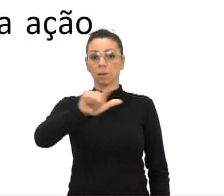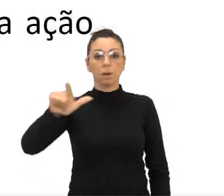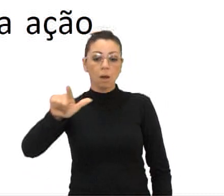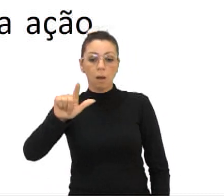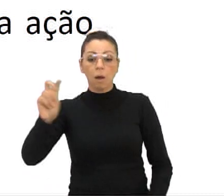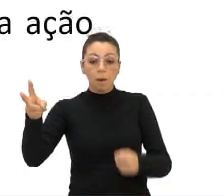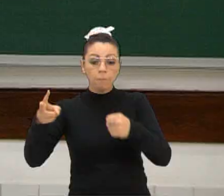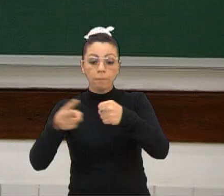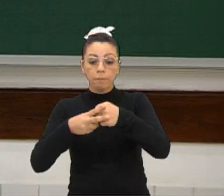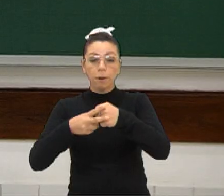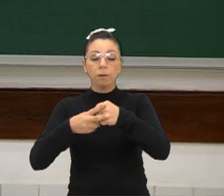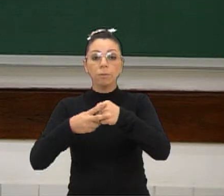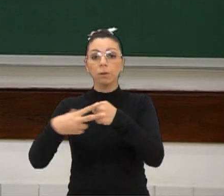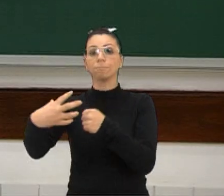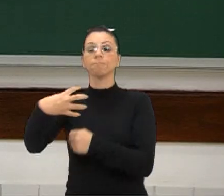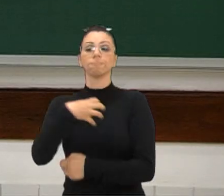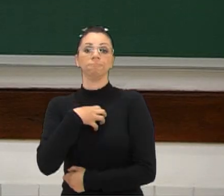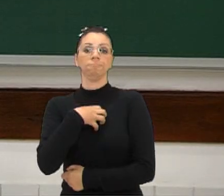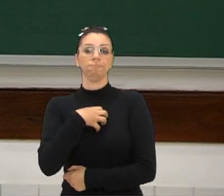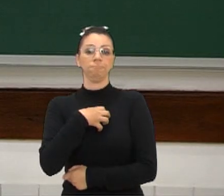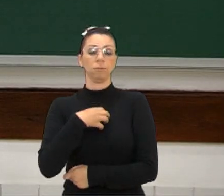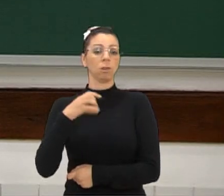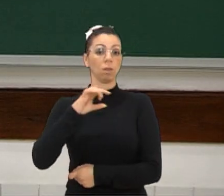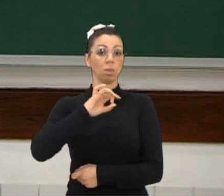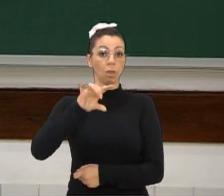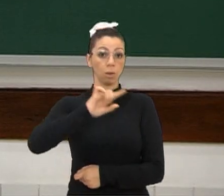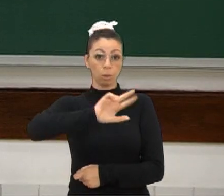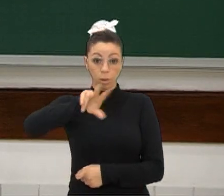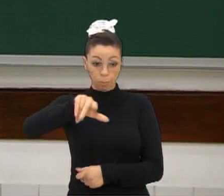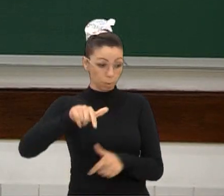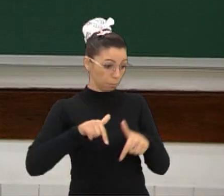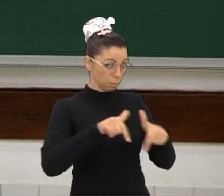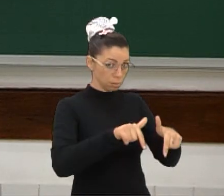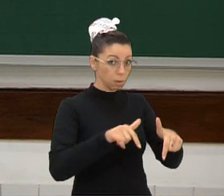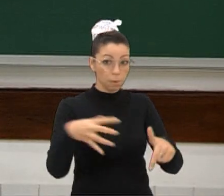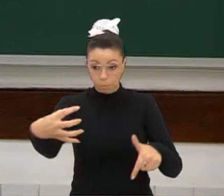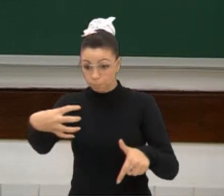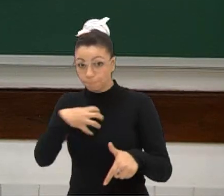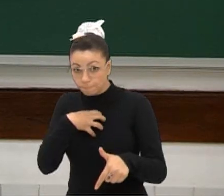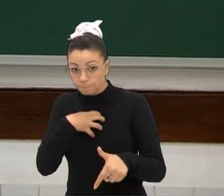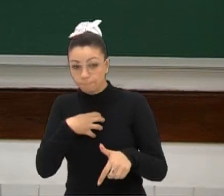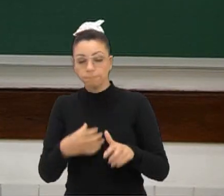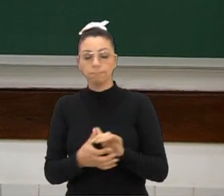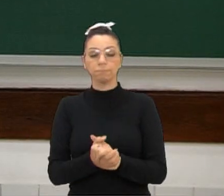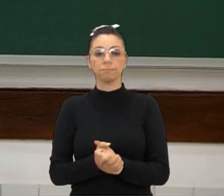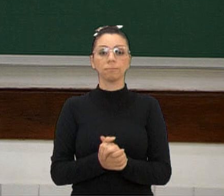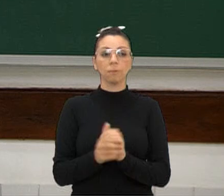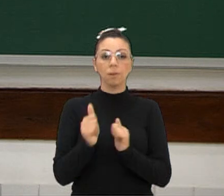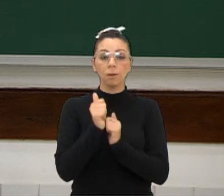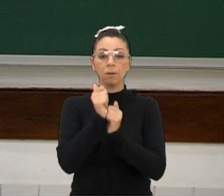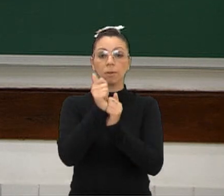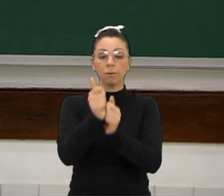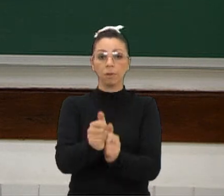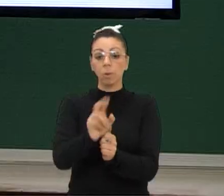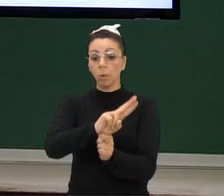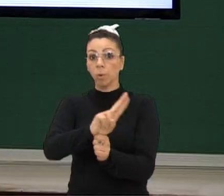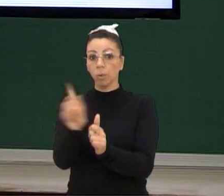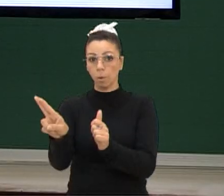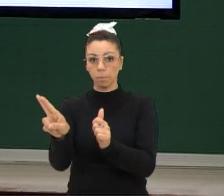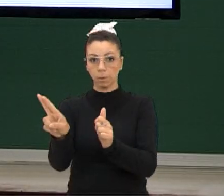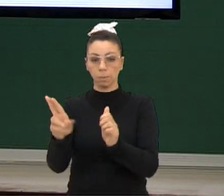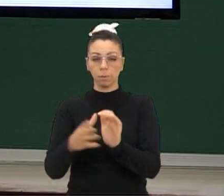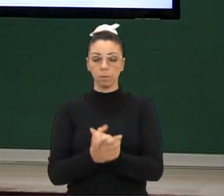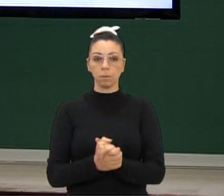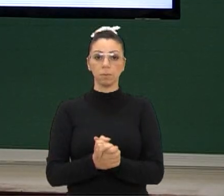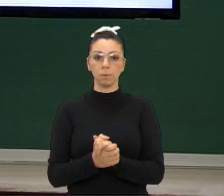um estado. Ele não indica uma ação, ele indica um estado. E é acompanhado por um nome, normalmente